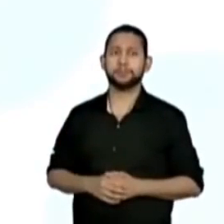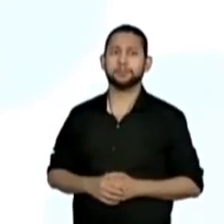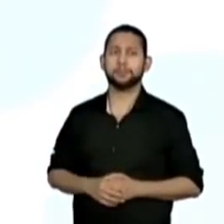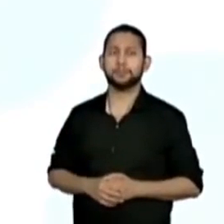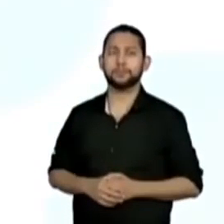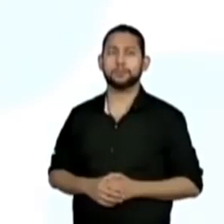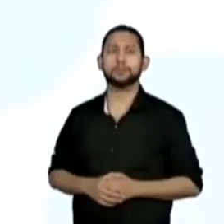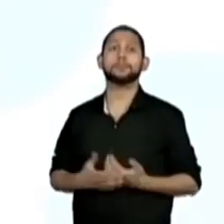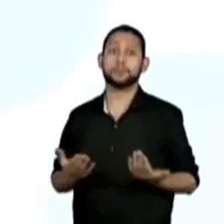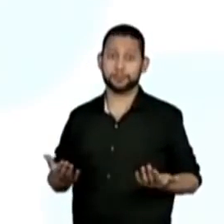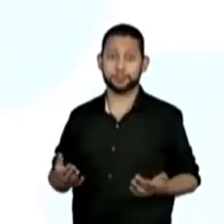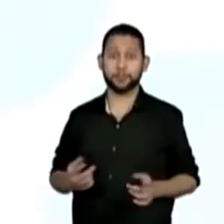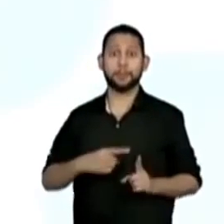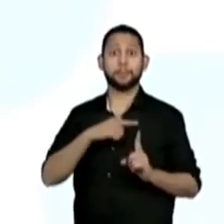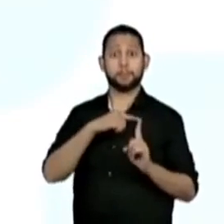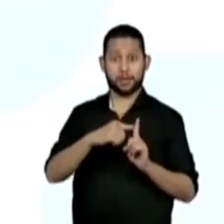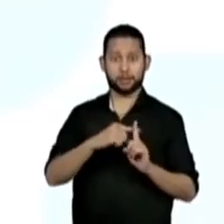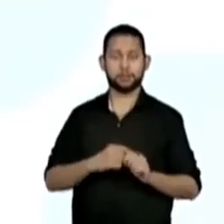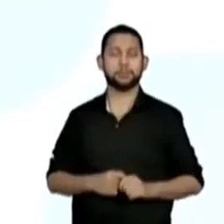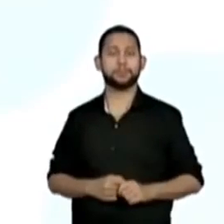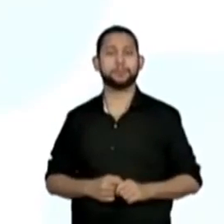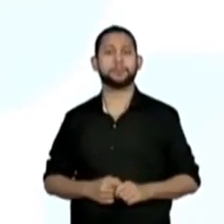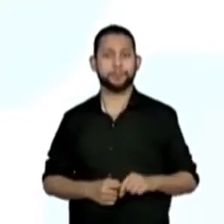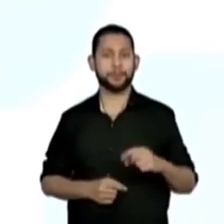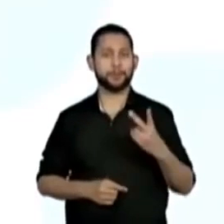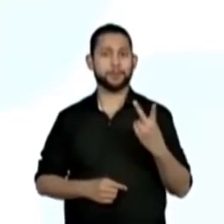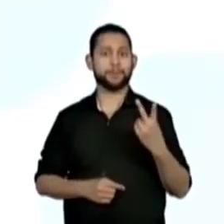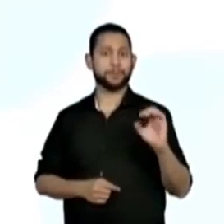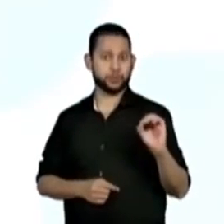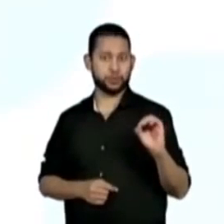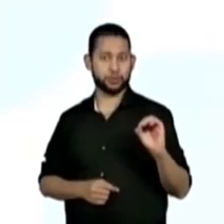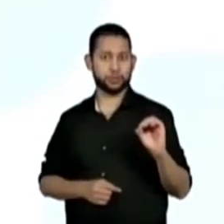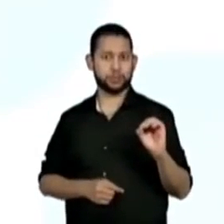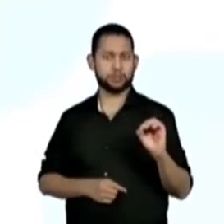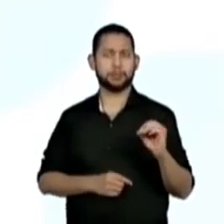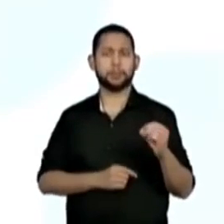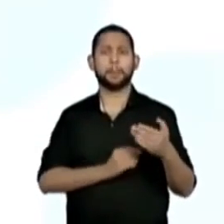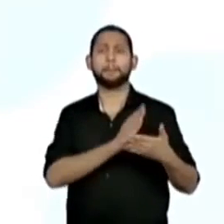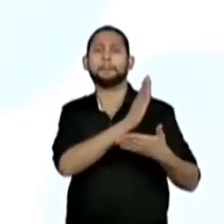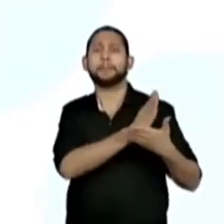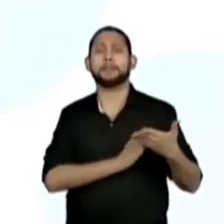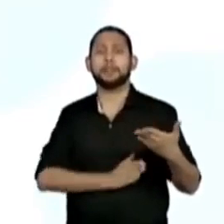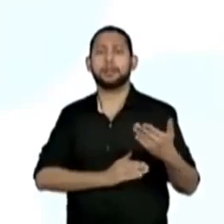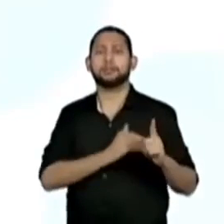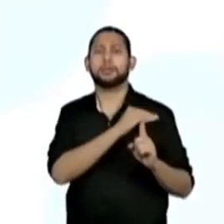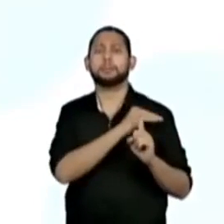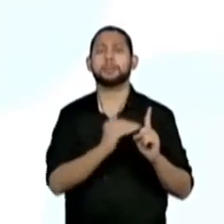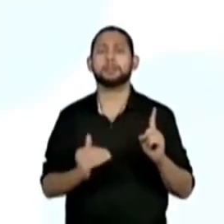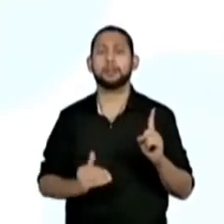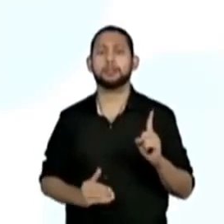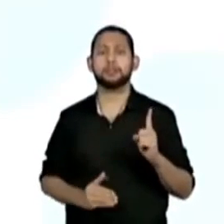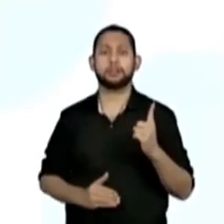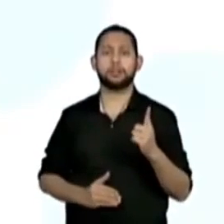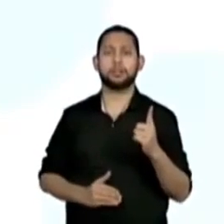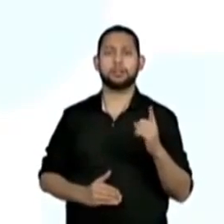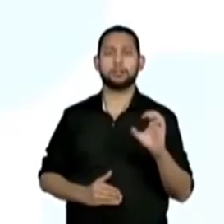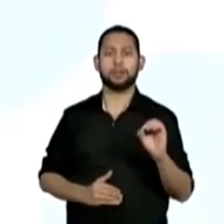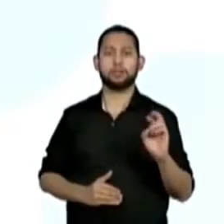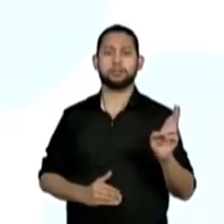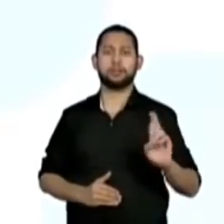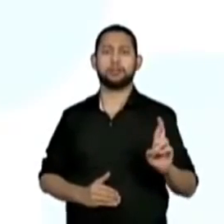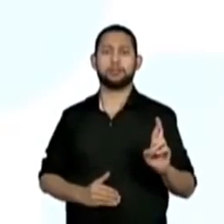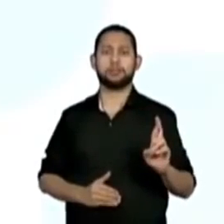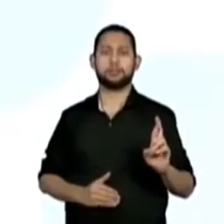50 mais a metade dos 20 que é r$